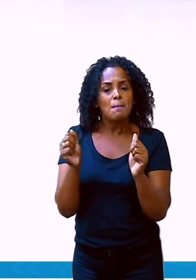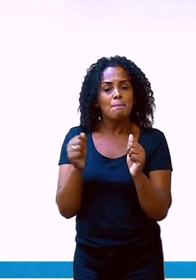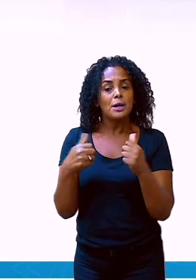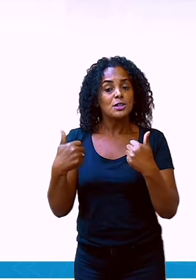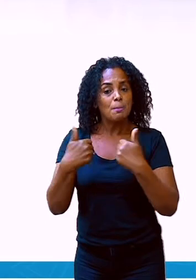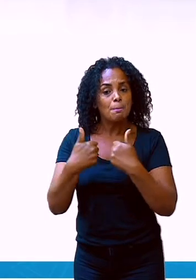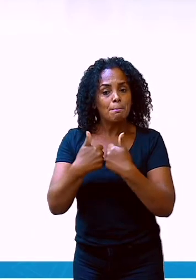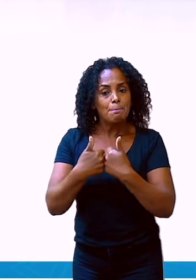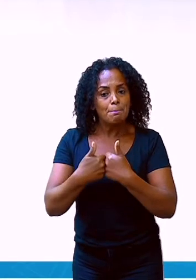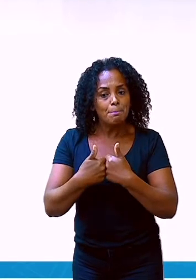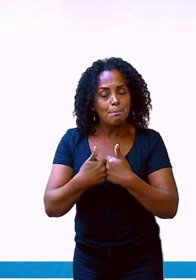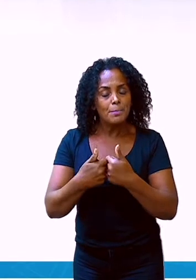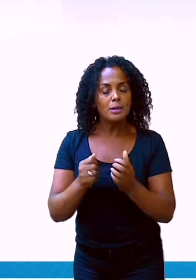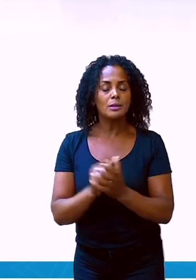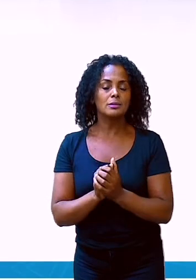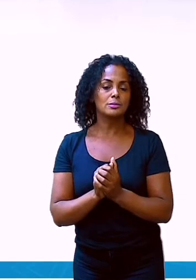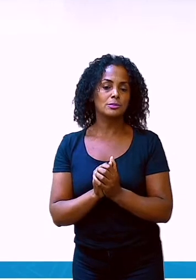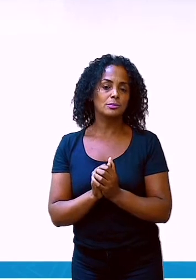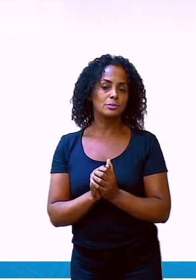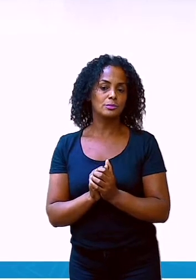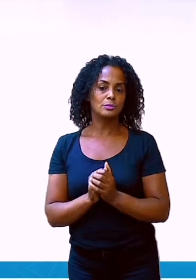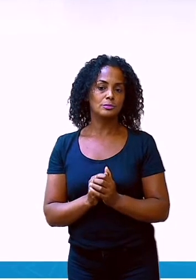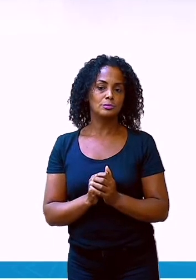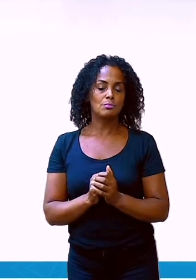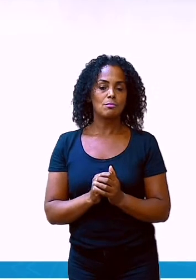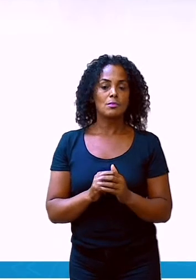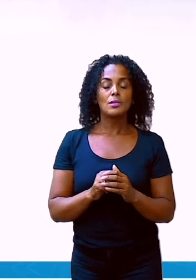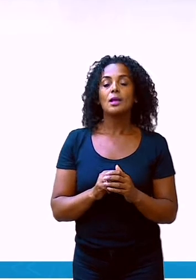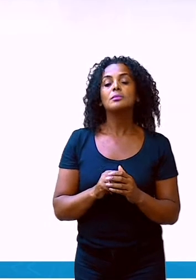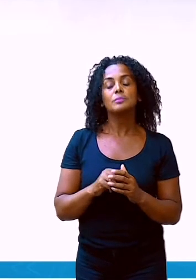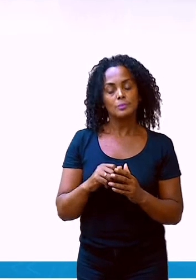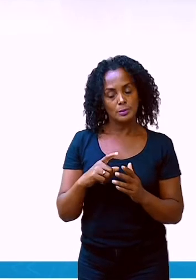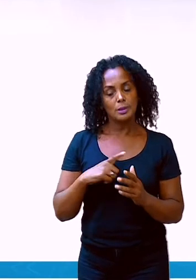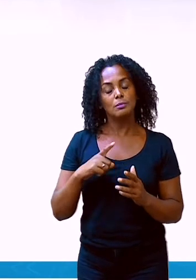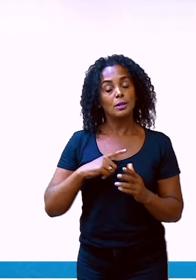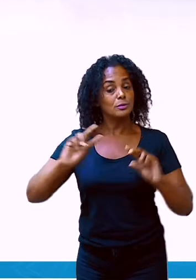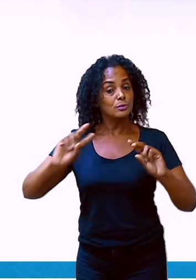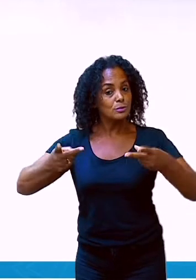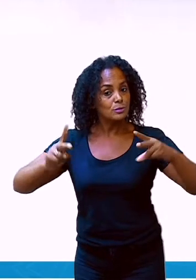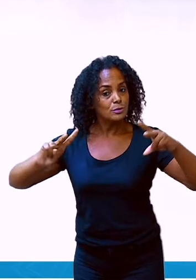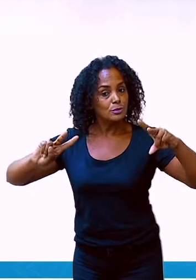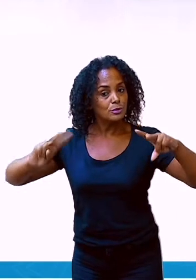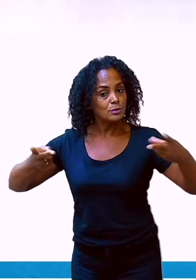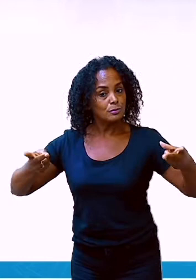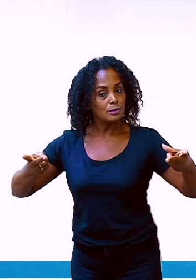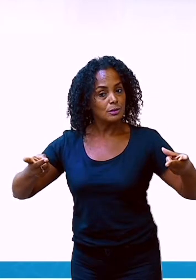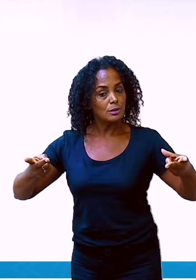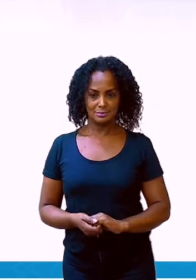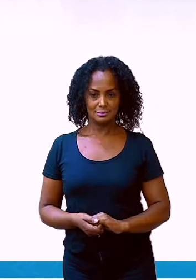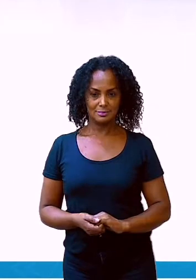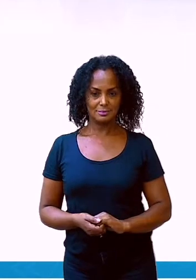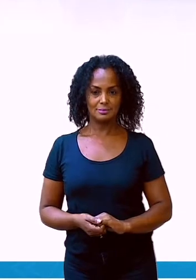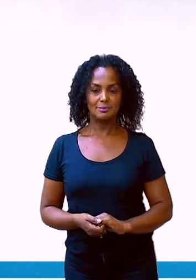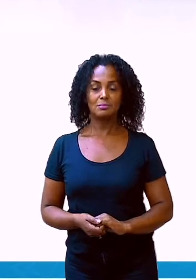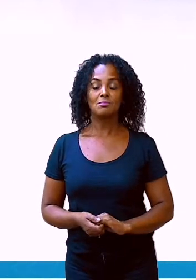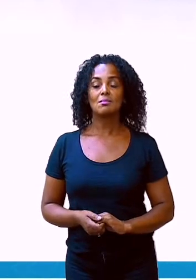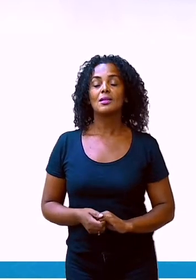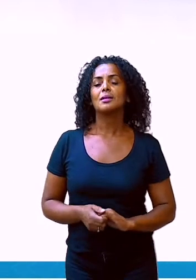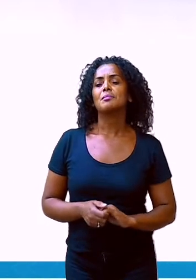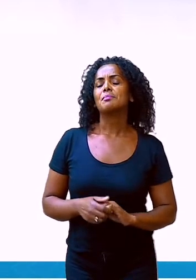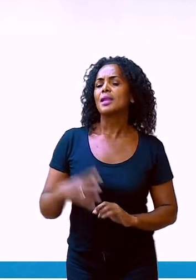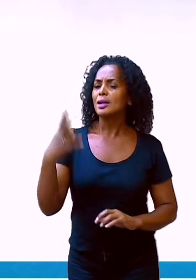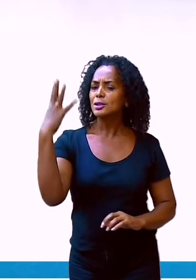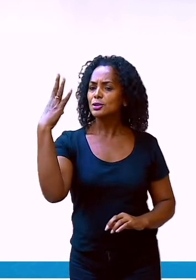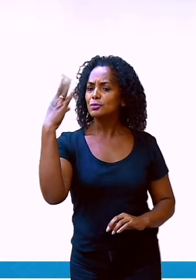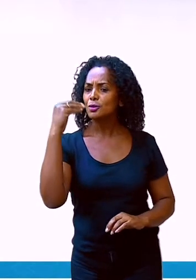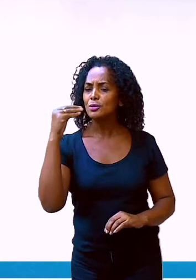ter todas essas riquezas de informação. Há uma limitação no que nós iremos visualizar. As fotos mais